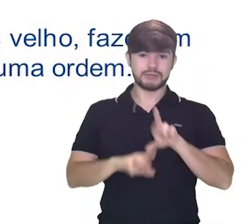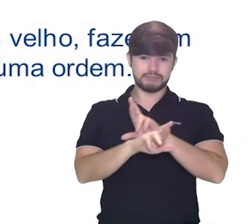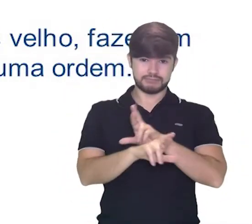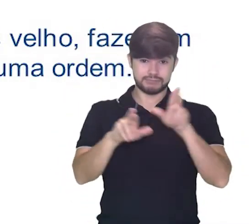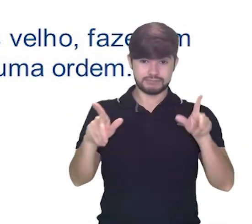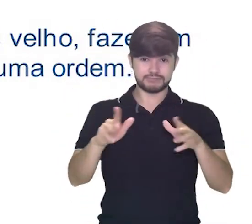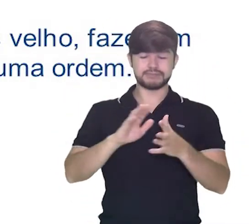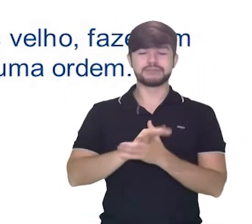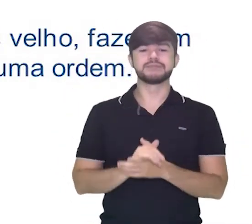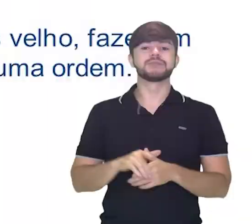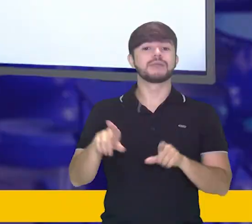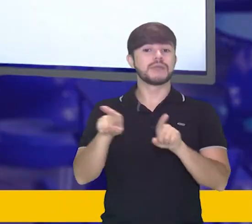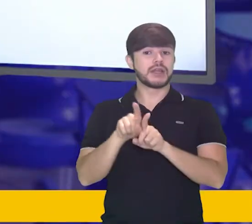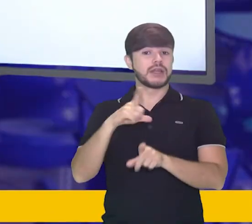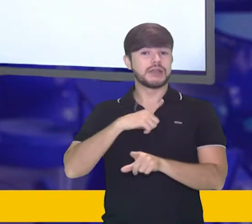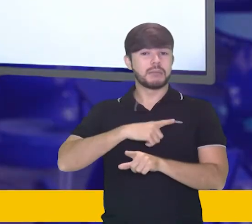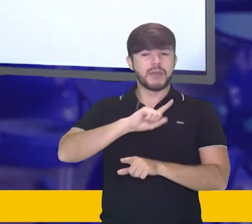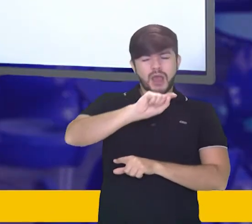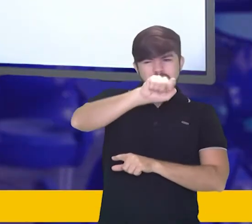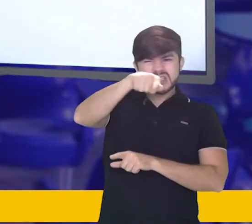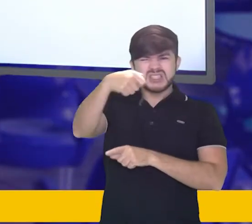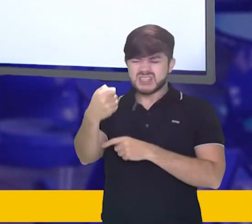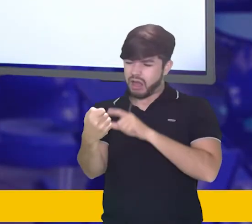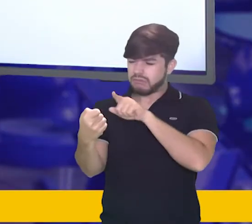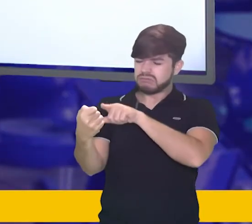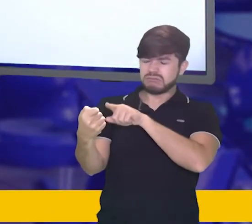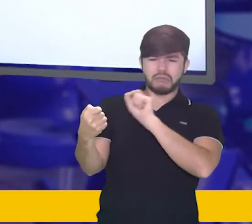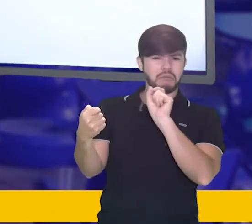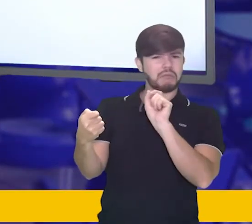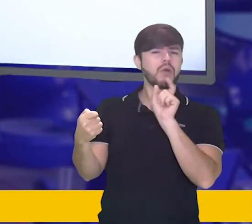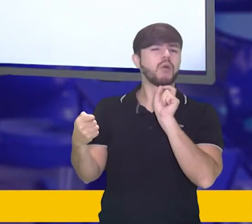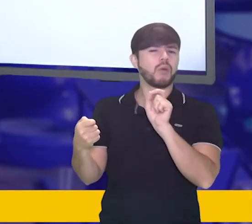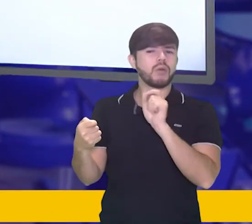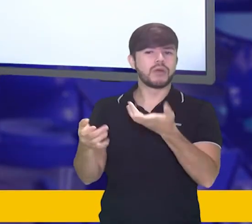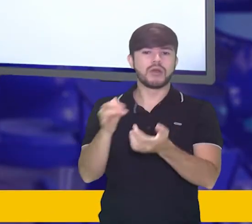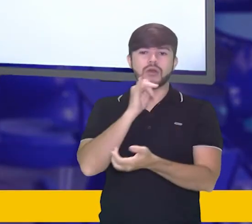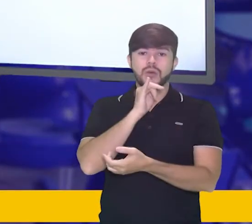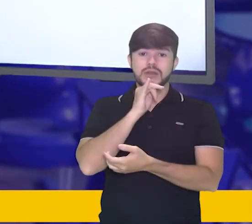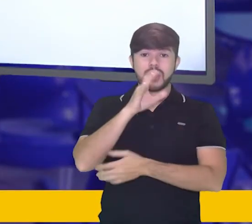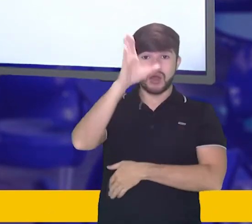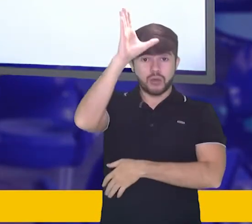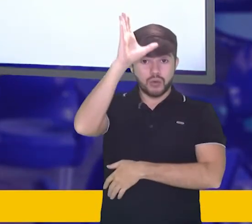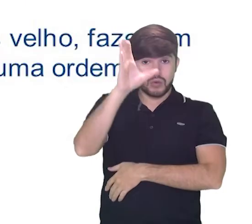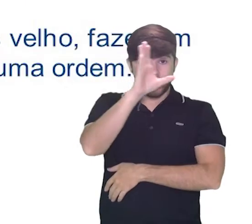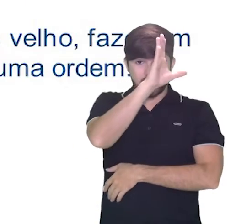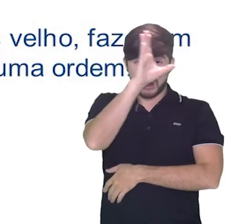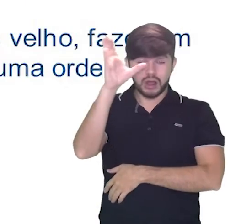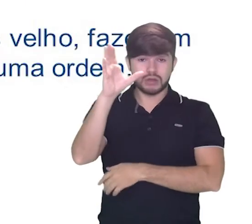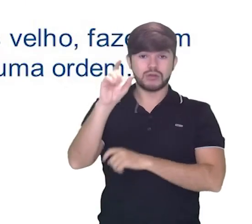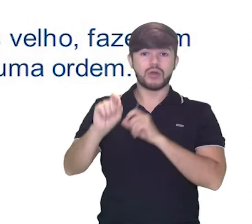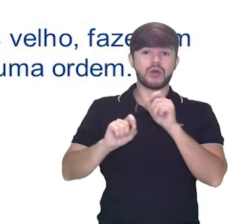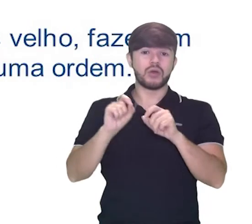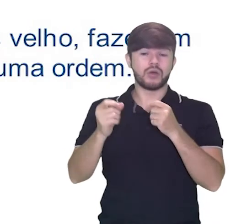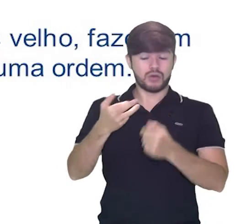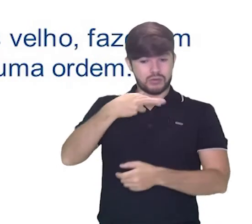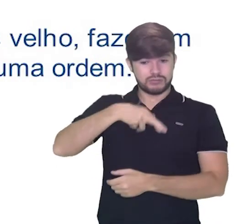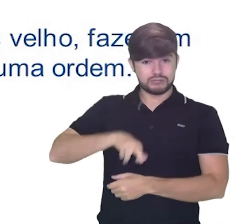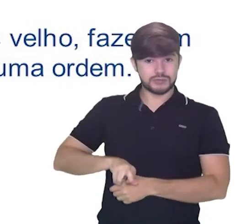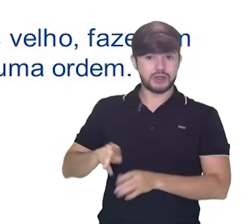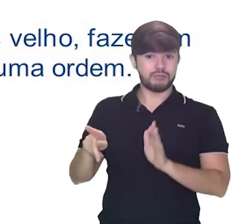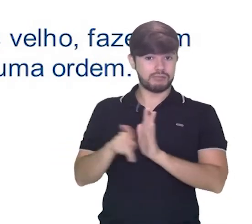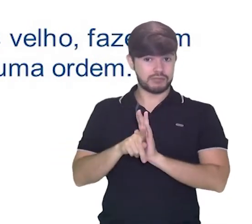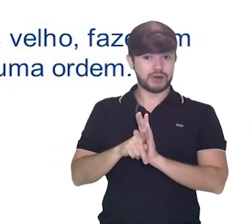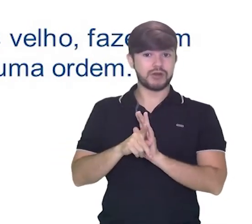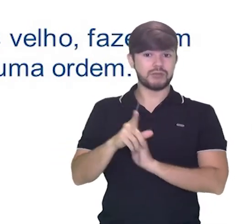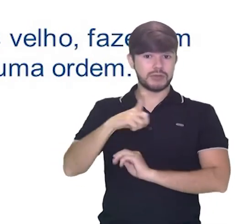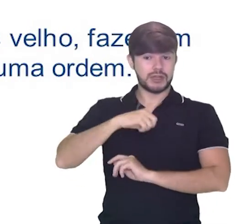vestimentas como toga, entre outras. Também temos os sinais, como no catolicismo, na